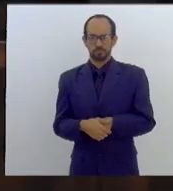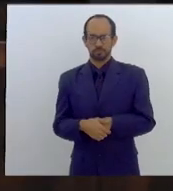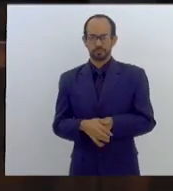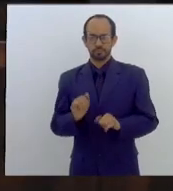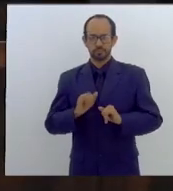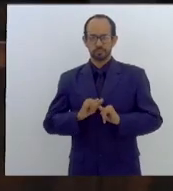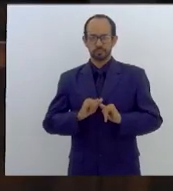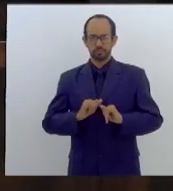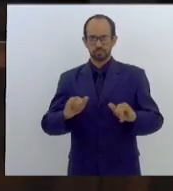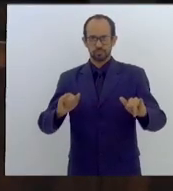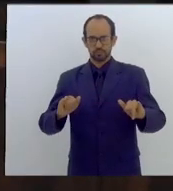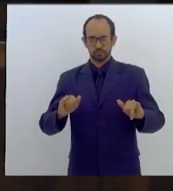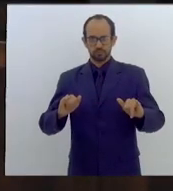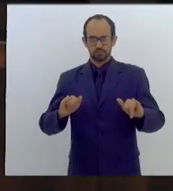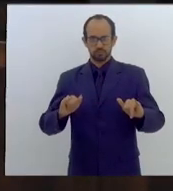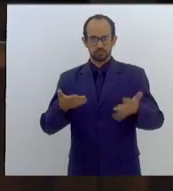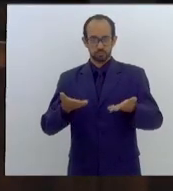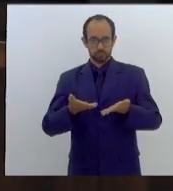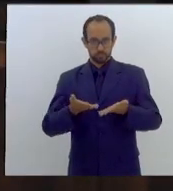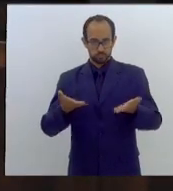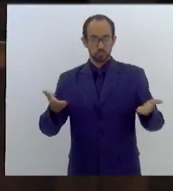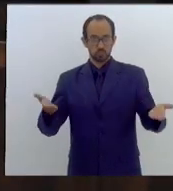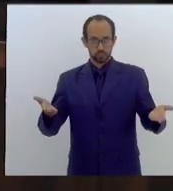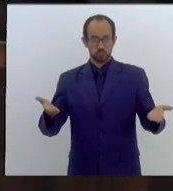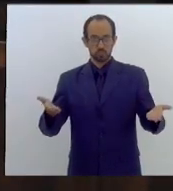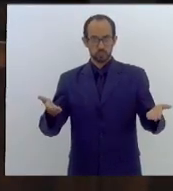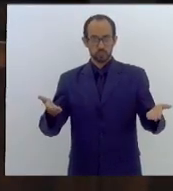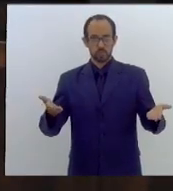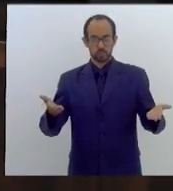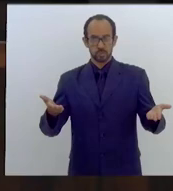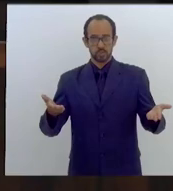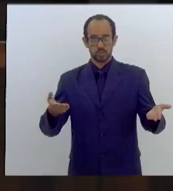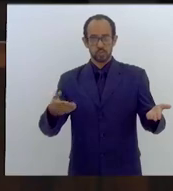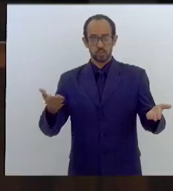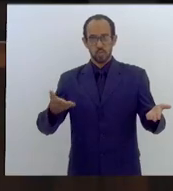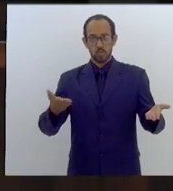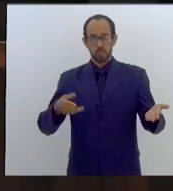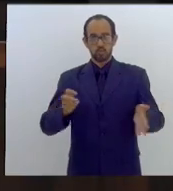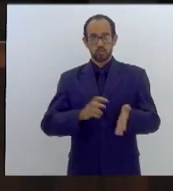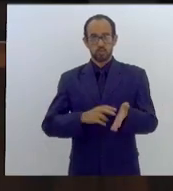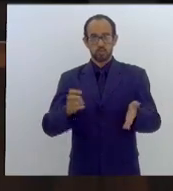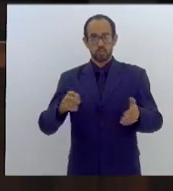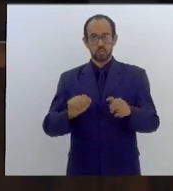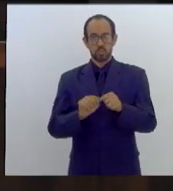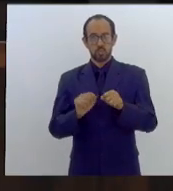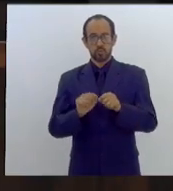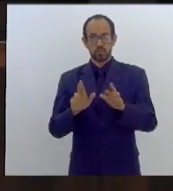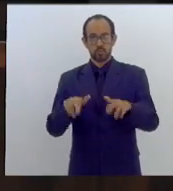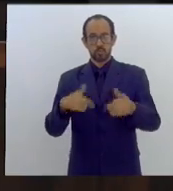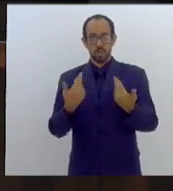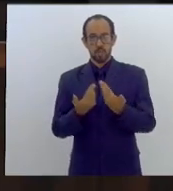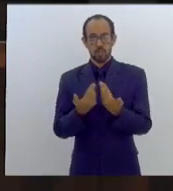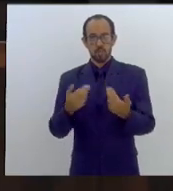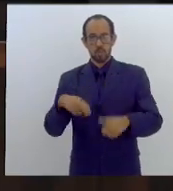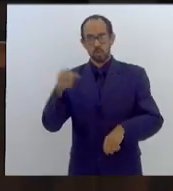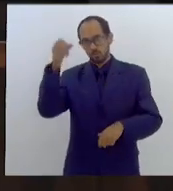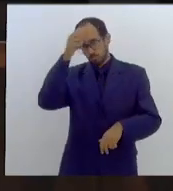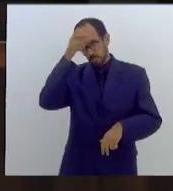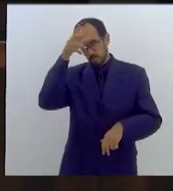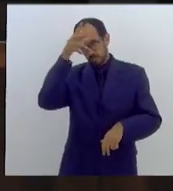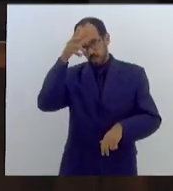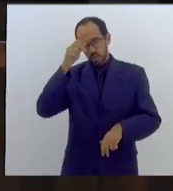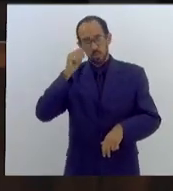reportar às vossas excelências que pela manhã nós fizemos uma reunião, estive numa reunião com o prefeito Eduardo